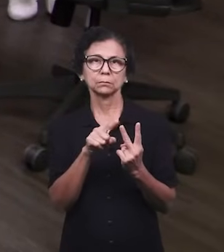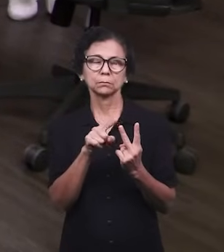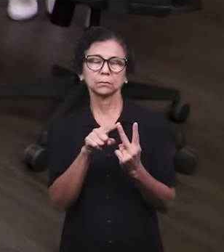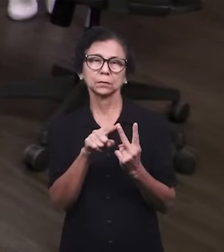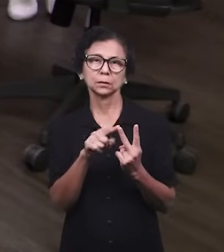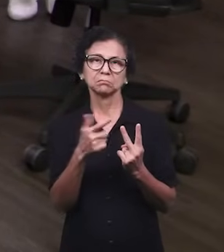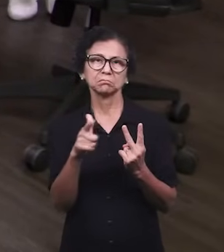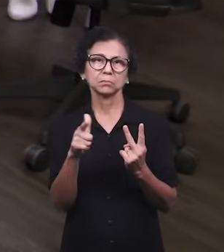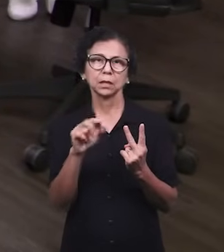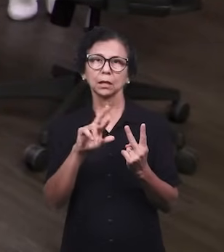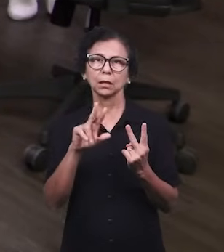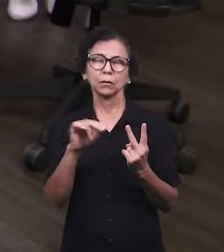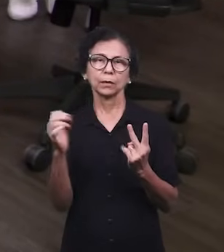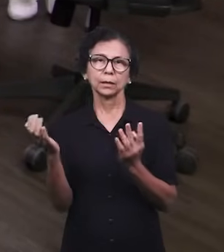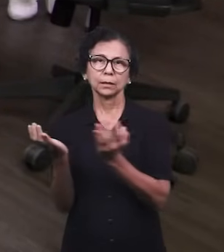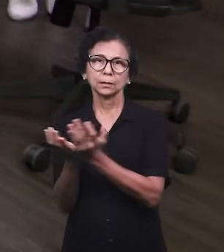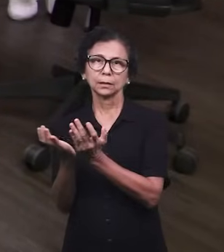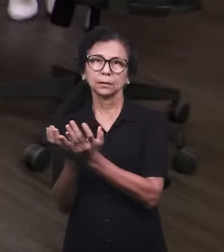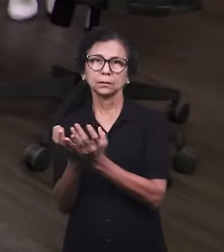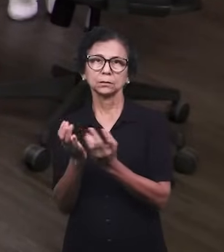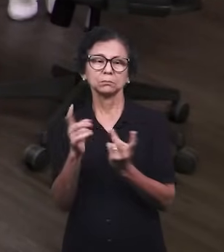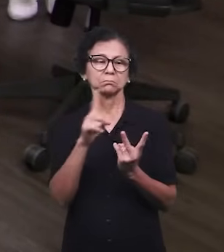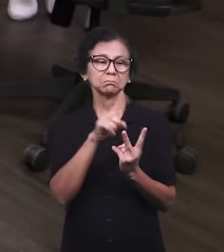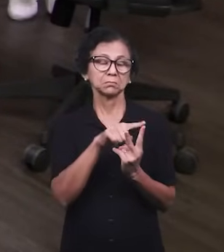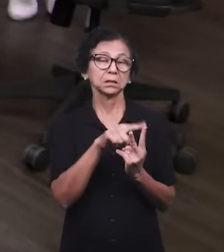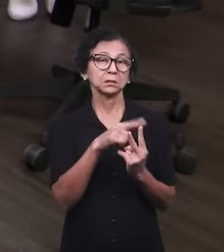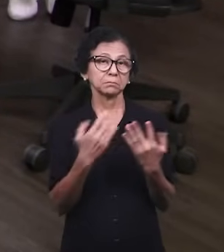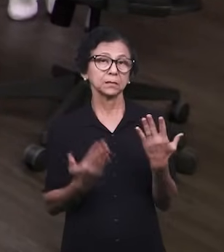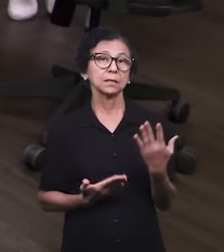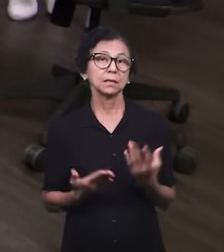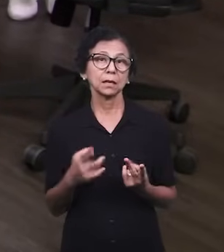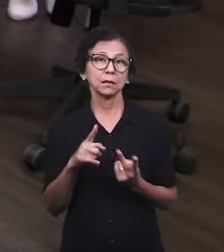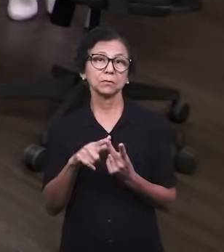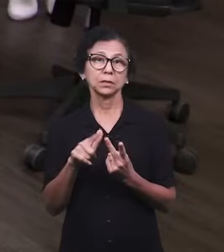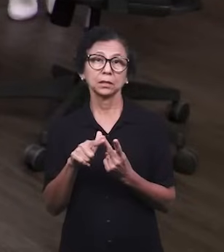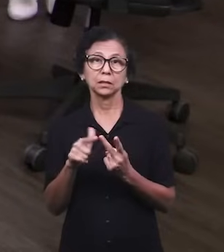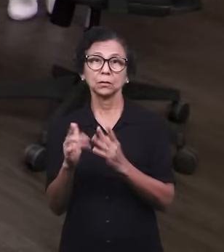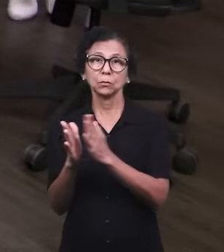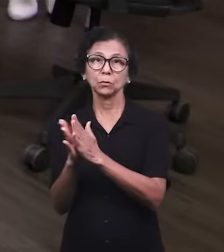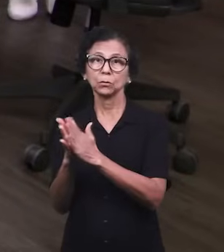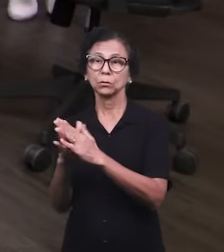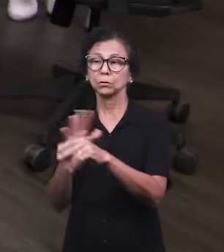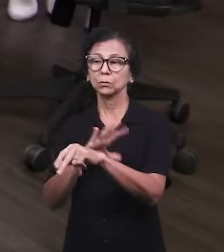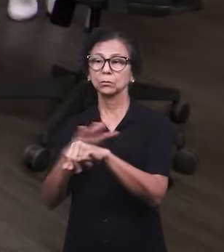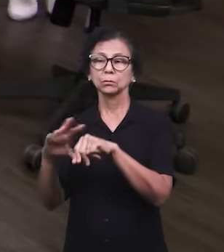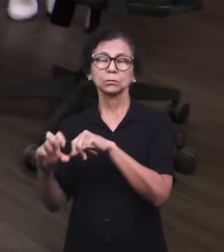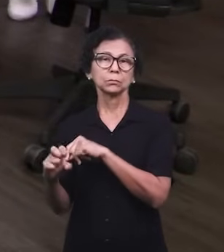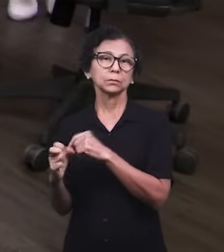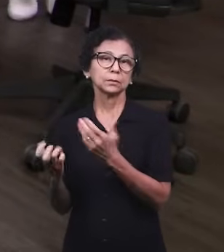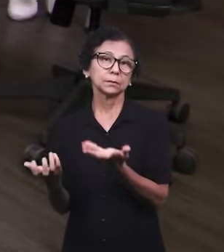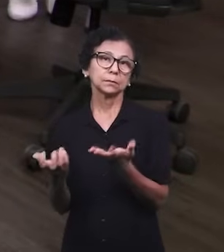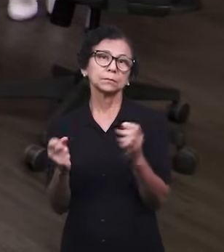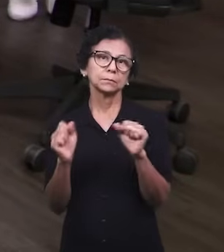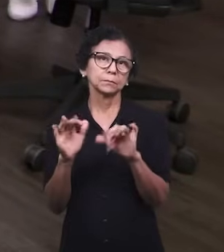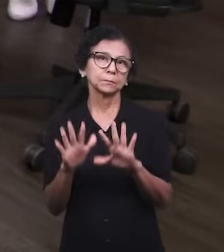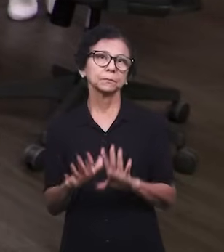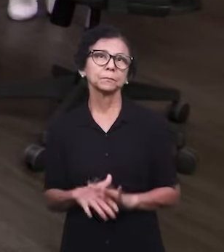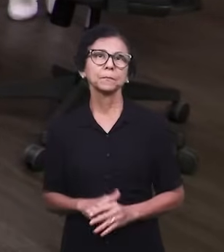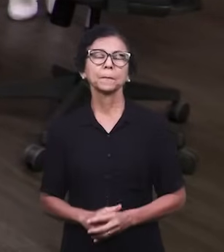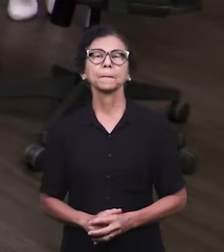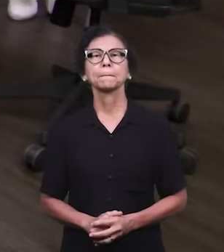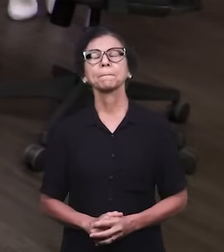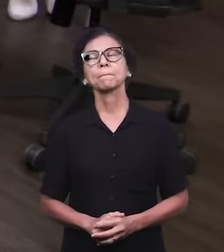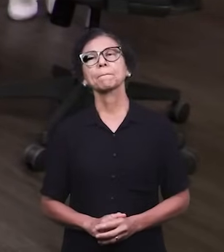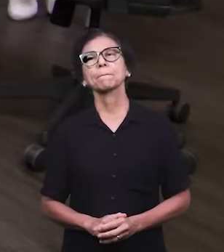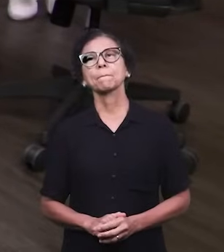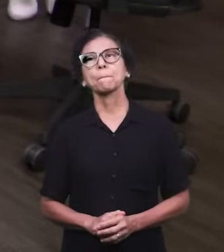família teve a oportunidade de chegar-se ao Senhor em função da enfermidade do irmão. Ele ali foi, né, uma bênção, né? O